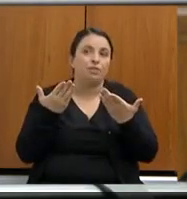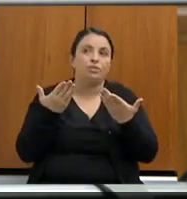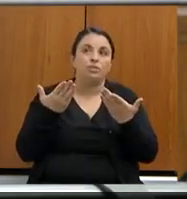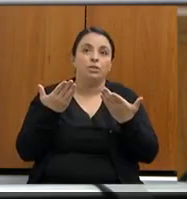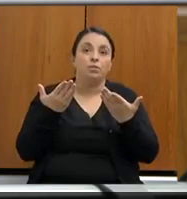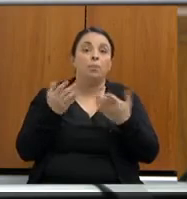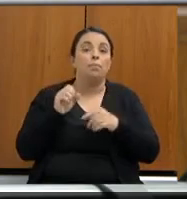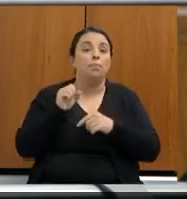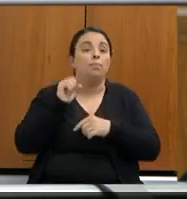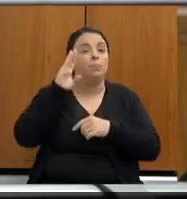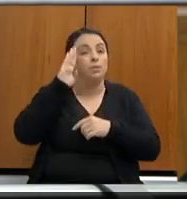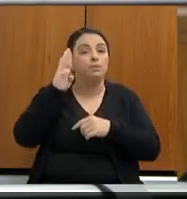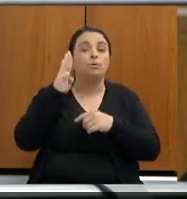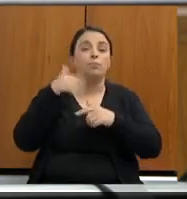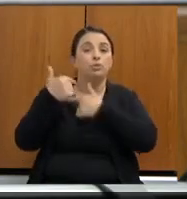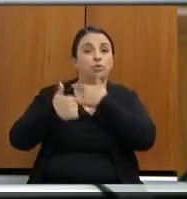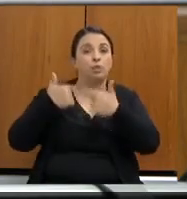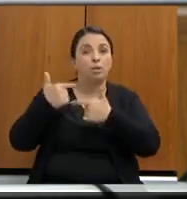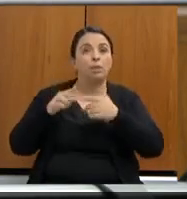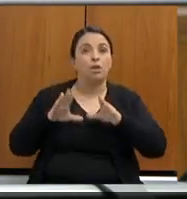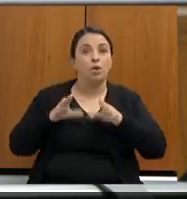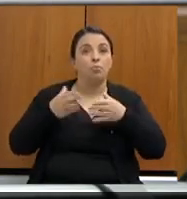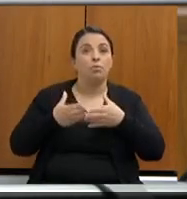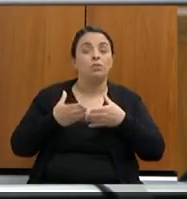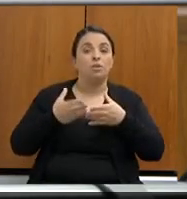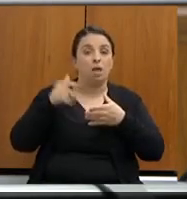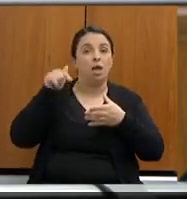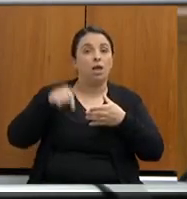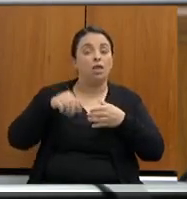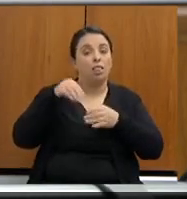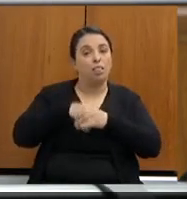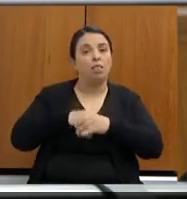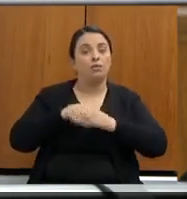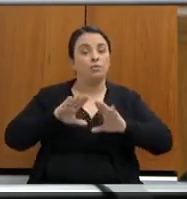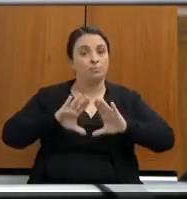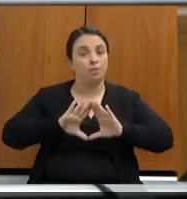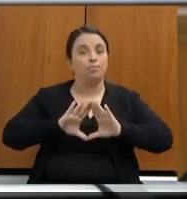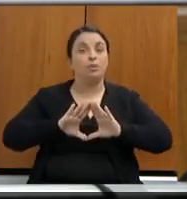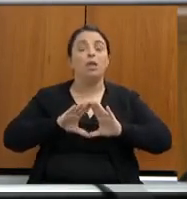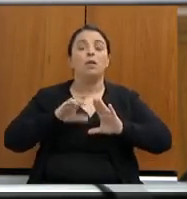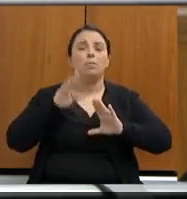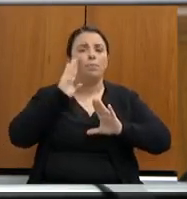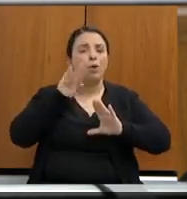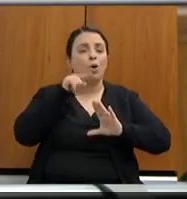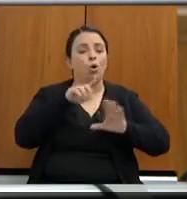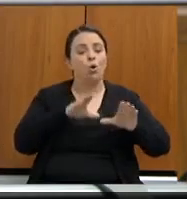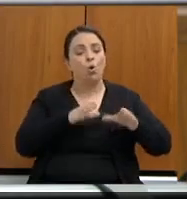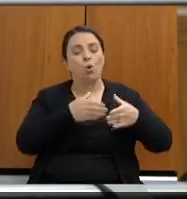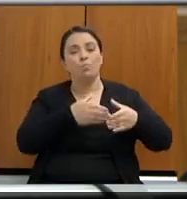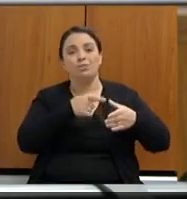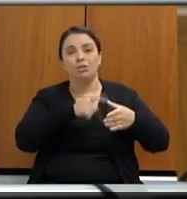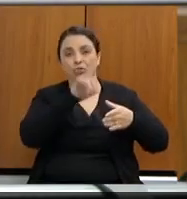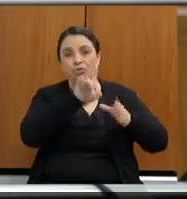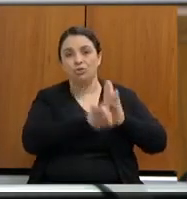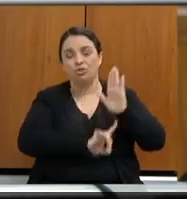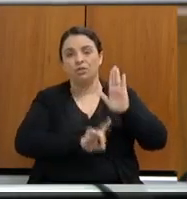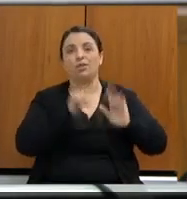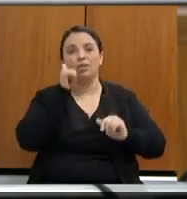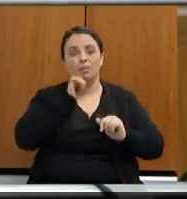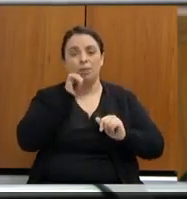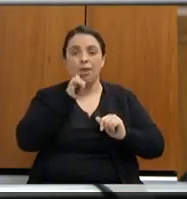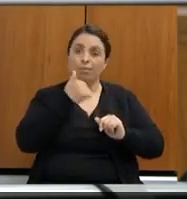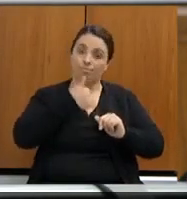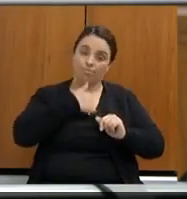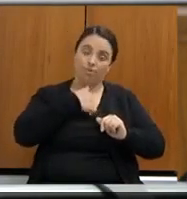trabalho que a comissão desenvolve aqui na casa comissão de defesa dos direitos da mulher da qual Estou como presidenta